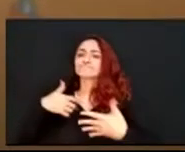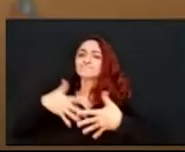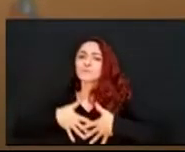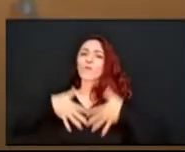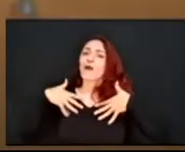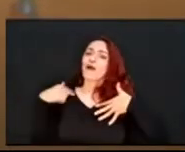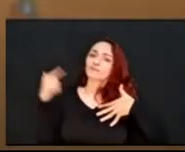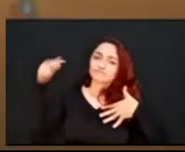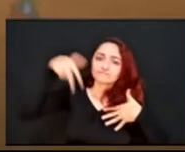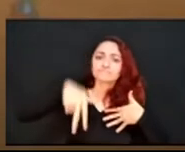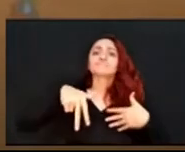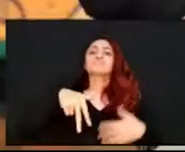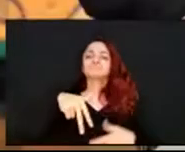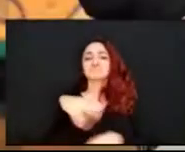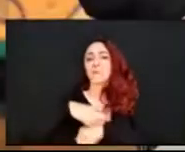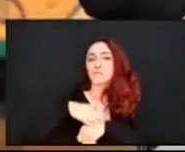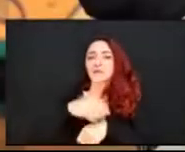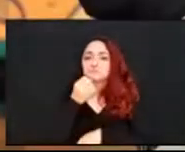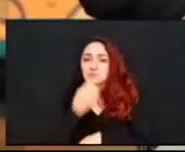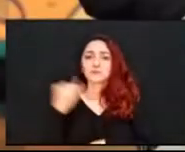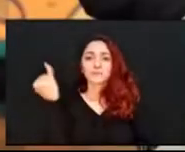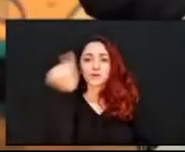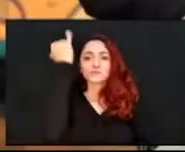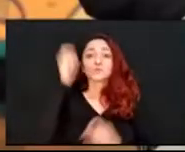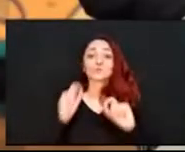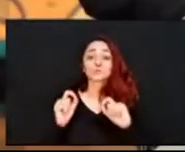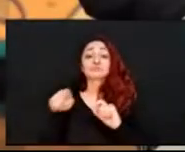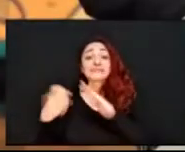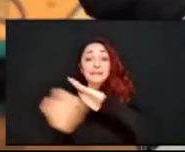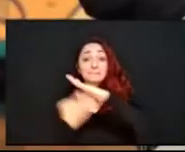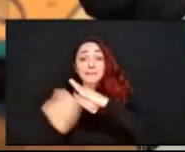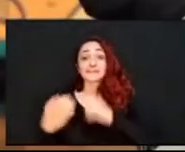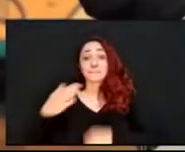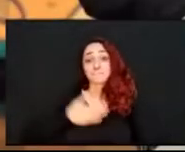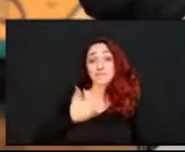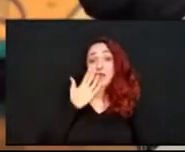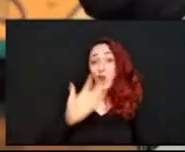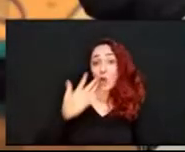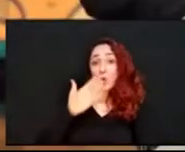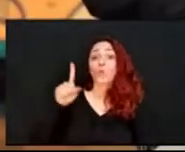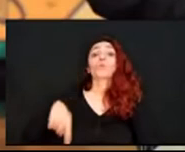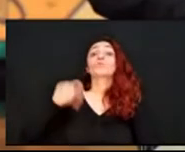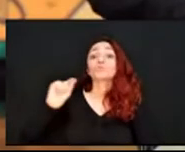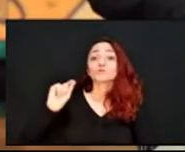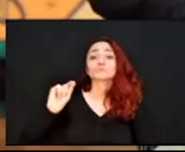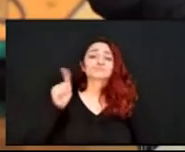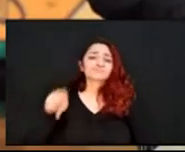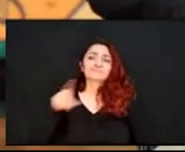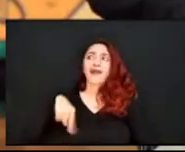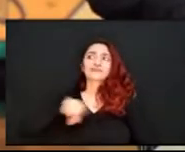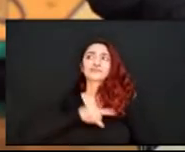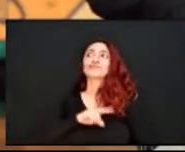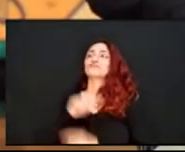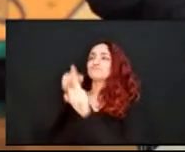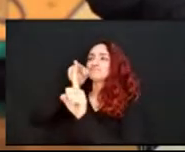vocês é a da minha cor ela é uma empresa que ela ela olhou para o óbvio né a gente olhou para o mercado e